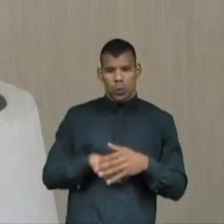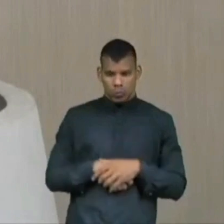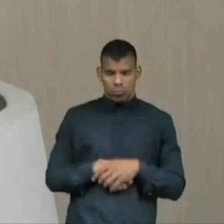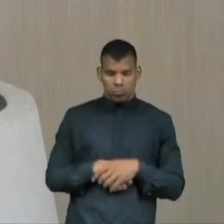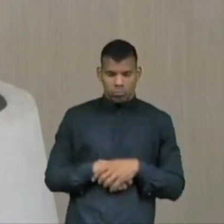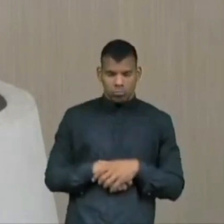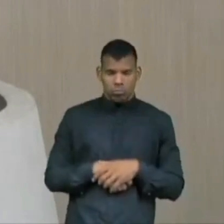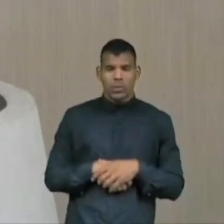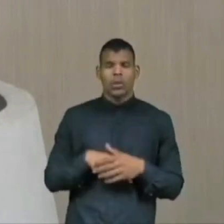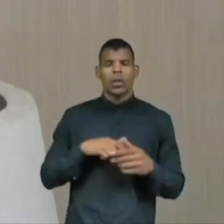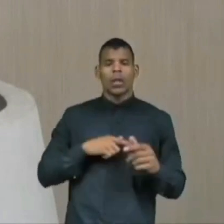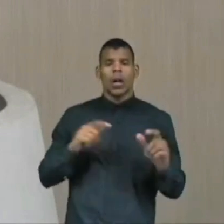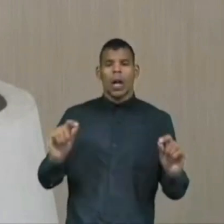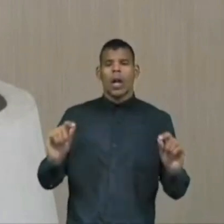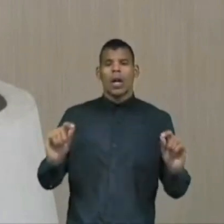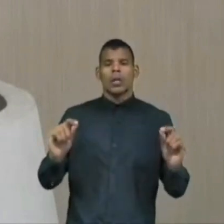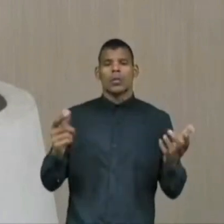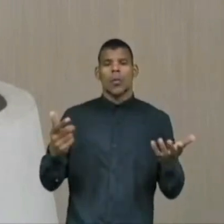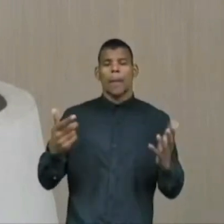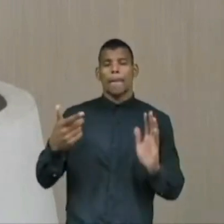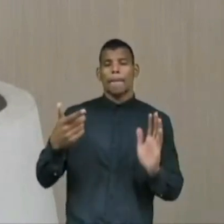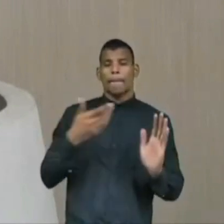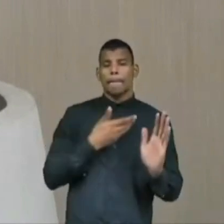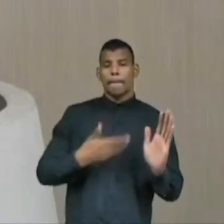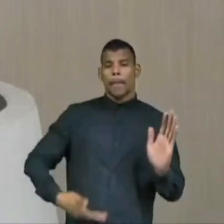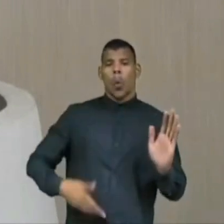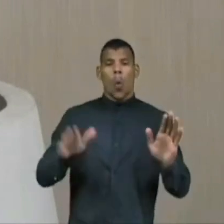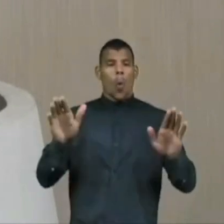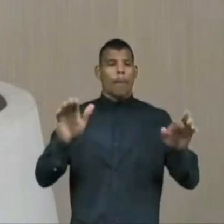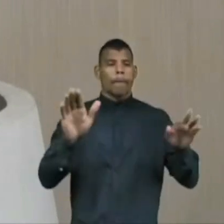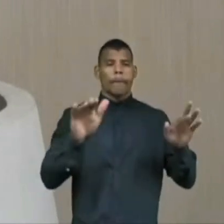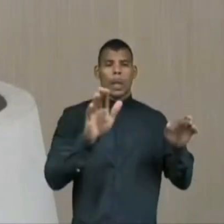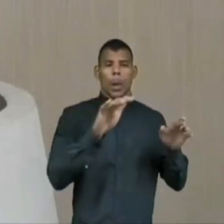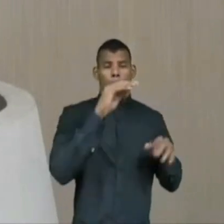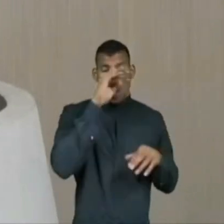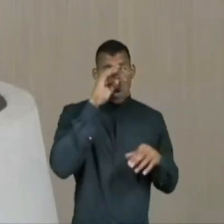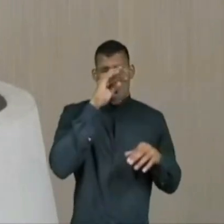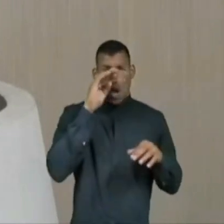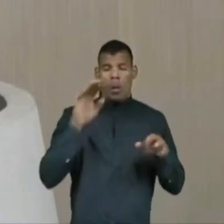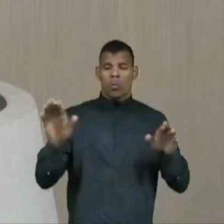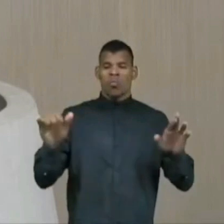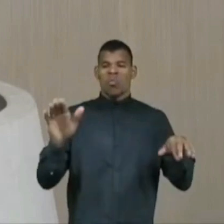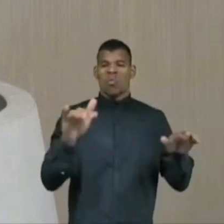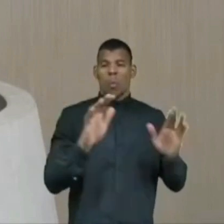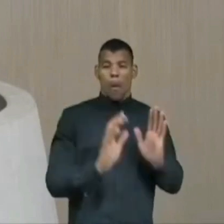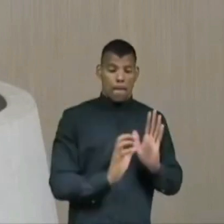tem um chamamento público, um credenciamento de número